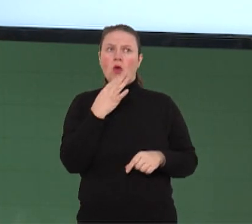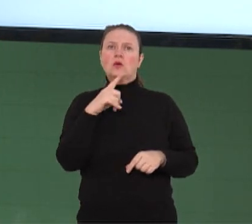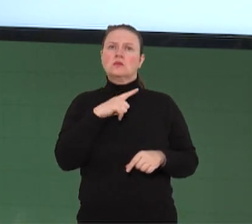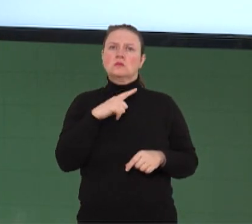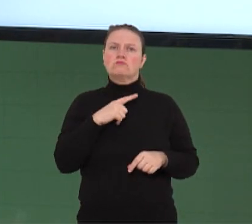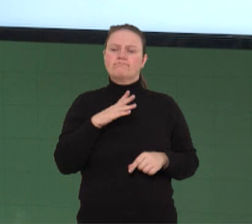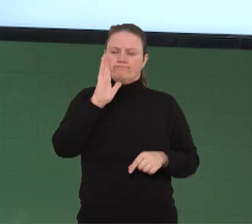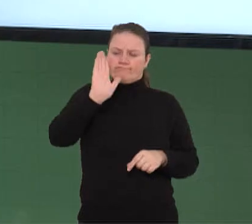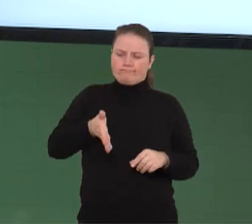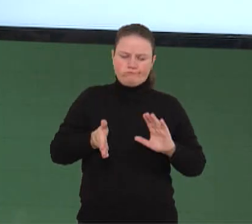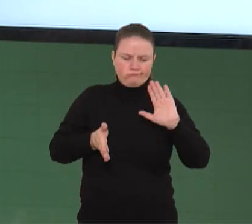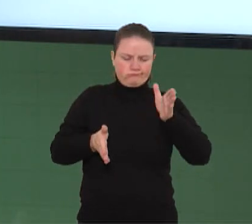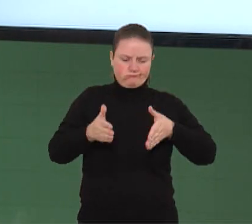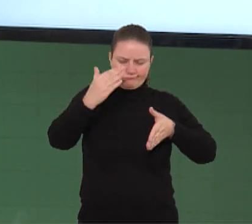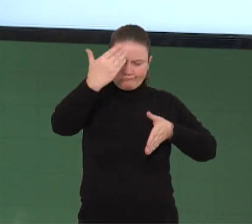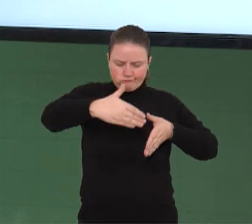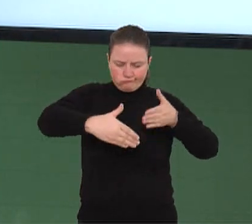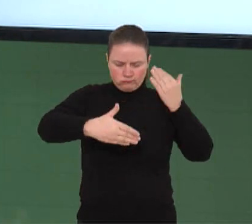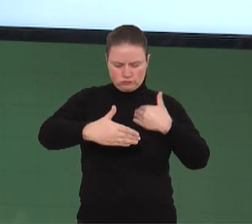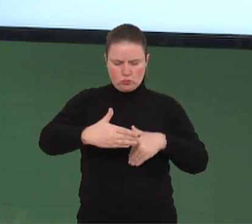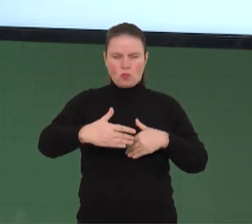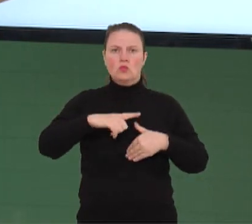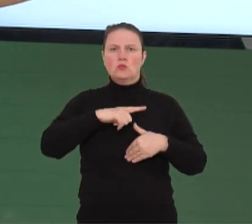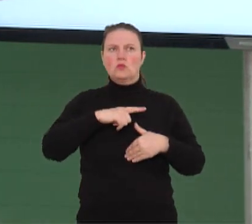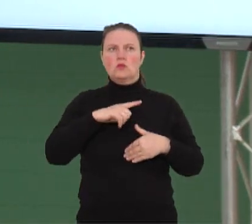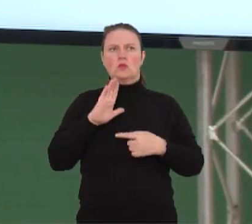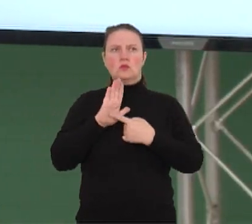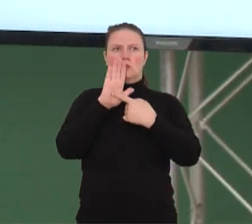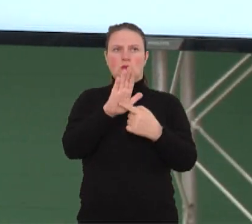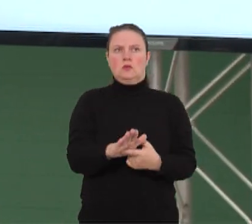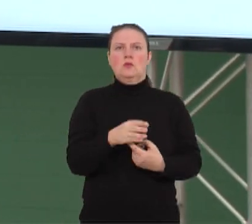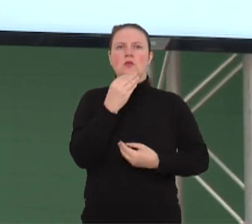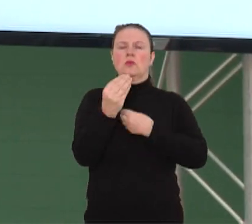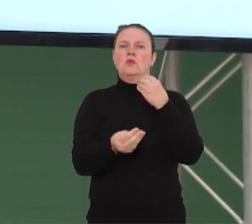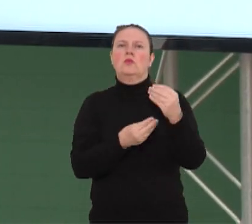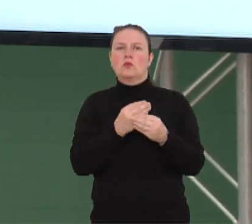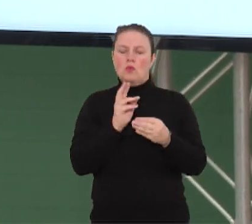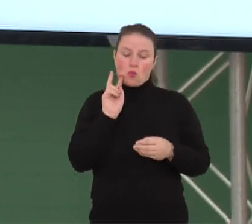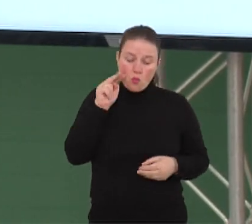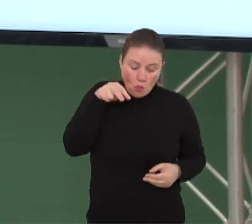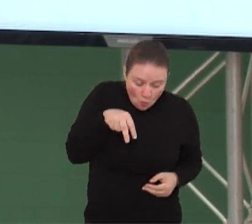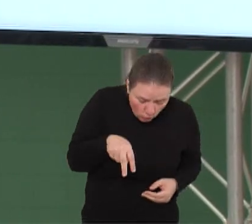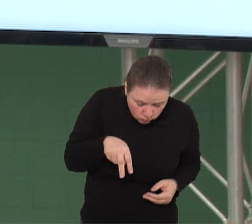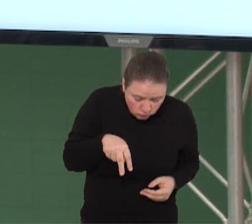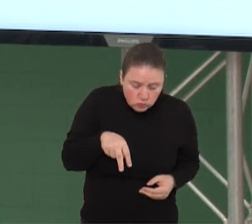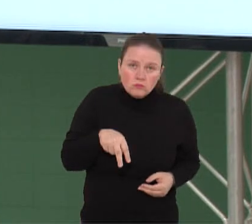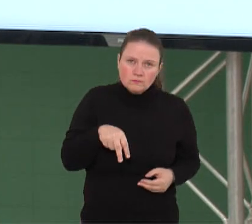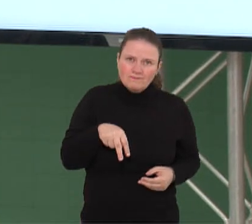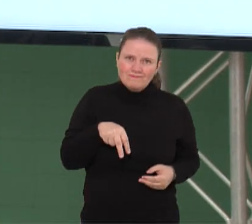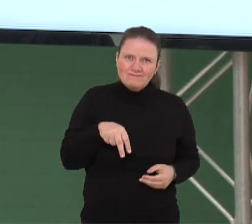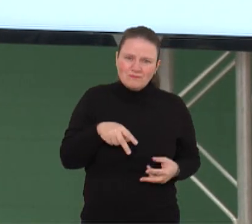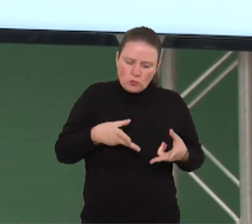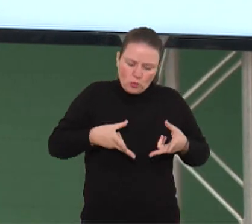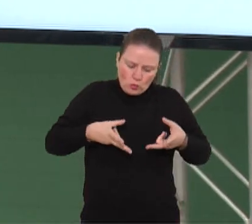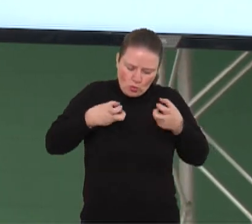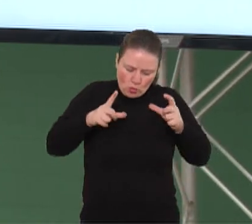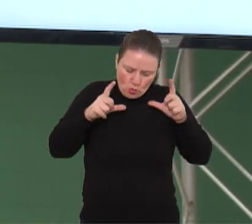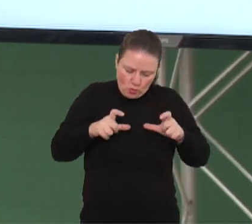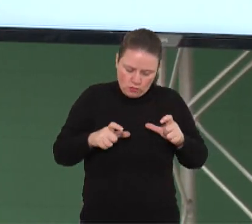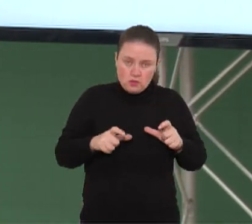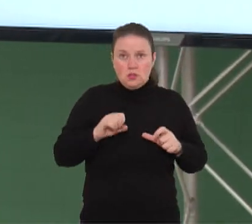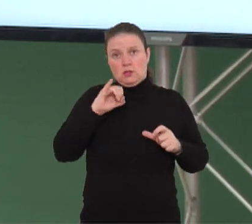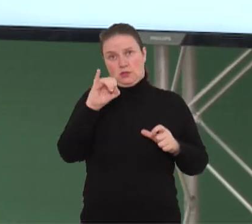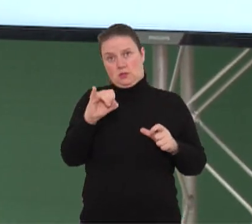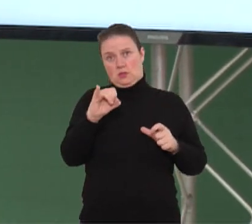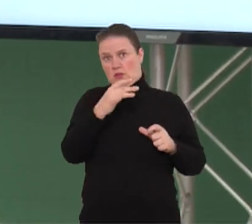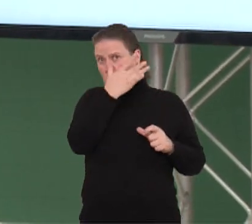faces ficassem viradas para os pontos cardeais. Aqui é uma representação de como seria olhando de cima. Quem for a Florianópolis, ou quem já